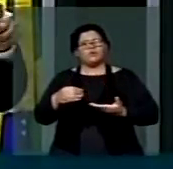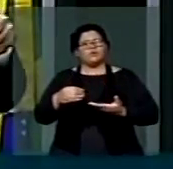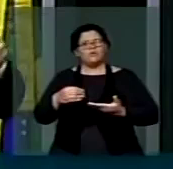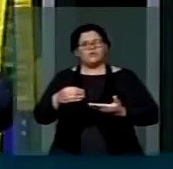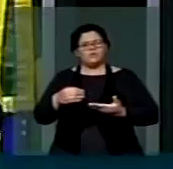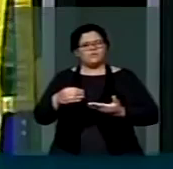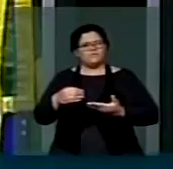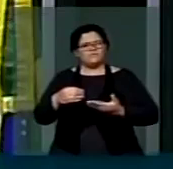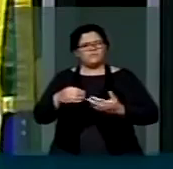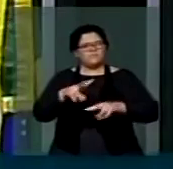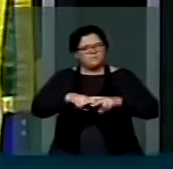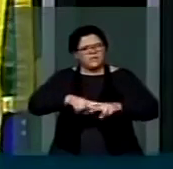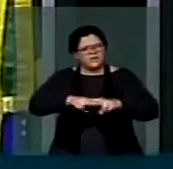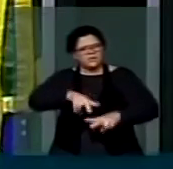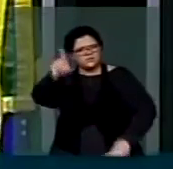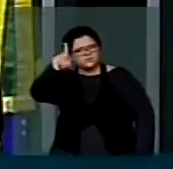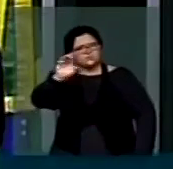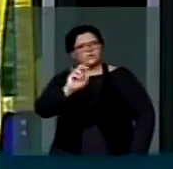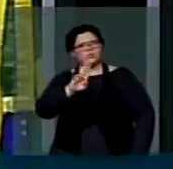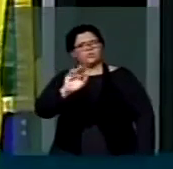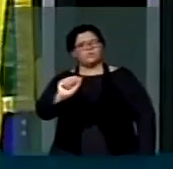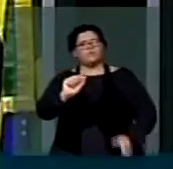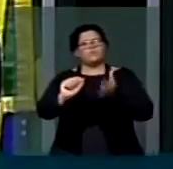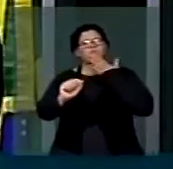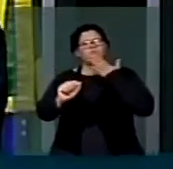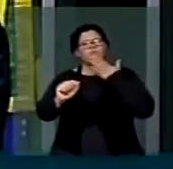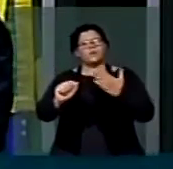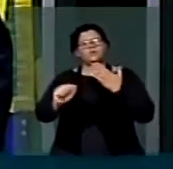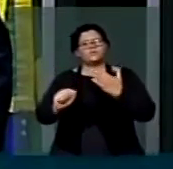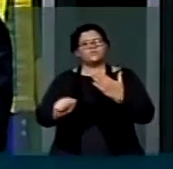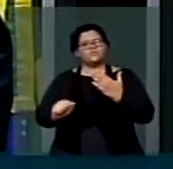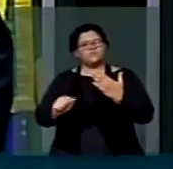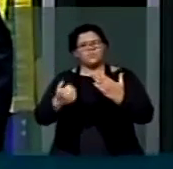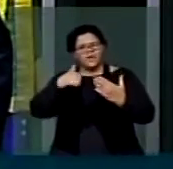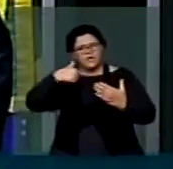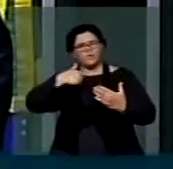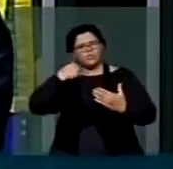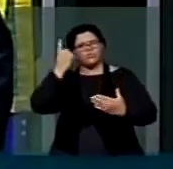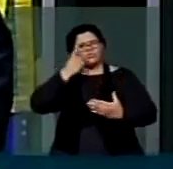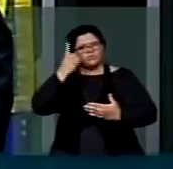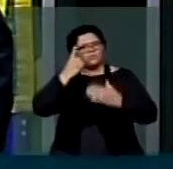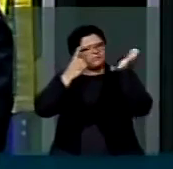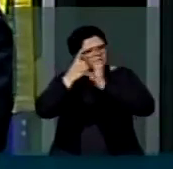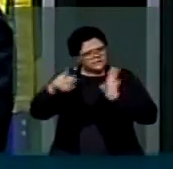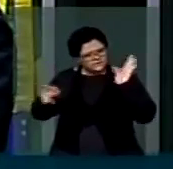aprisionada em Cuba pede para um parlamentar brasileiro